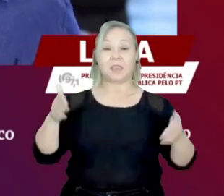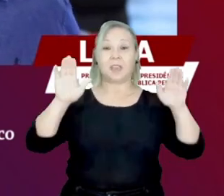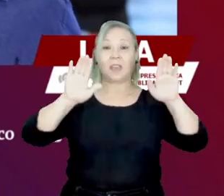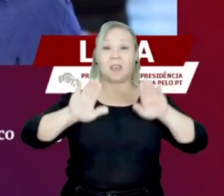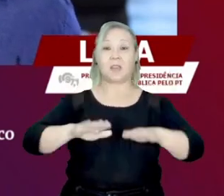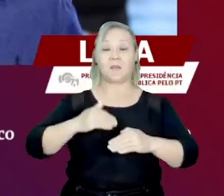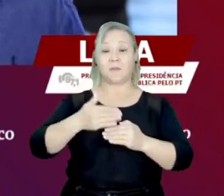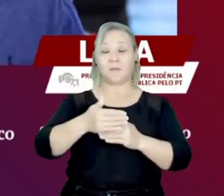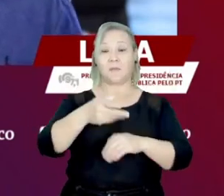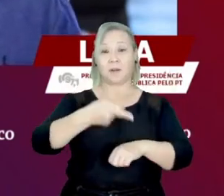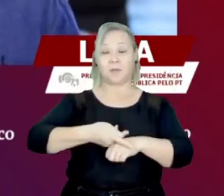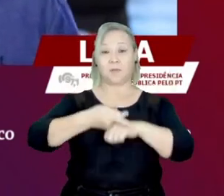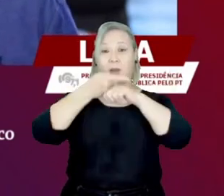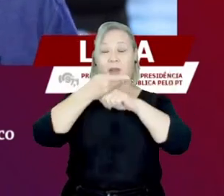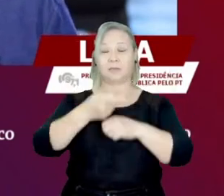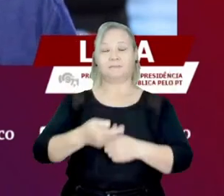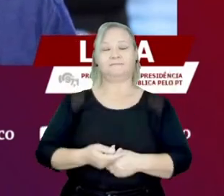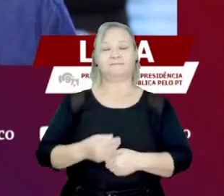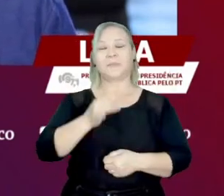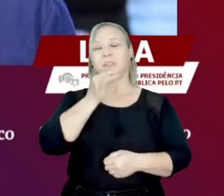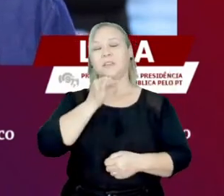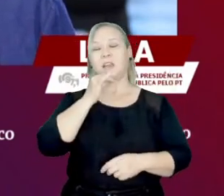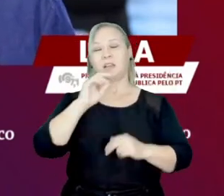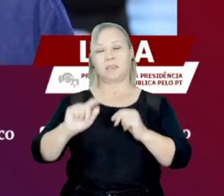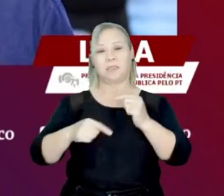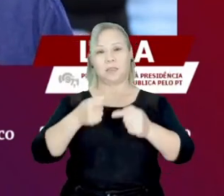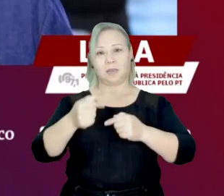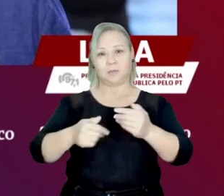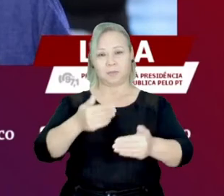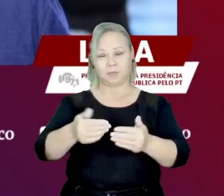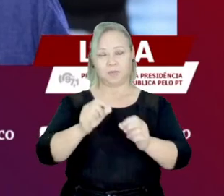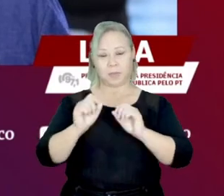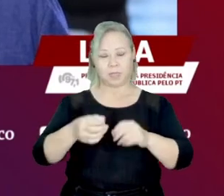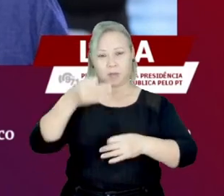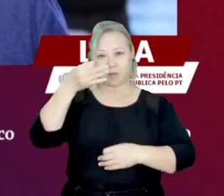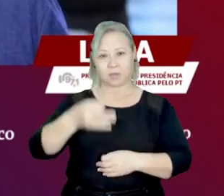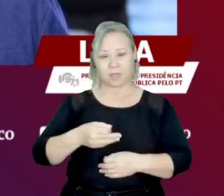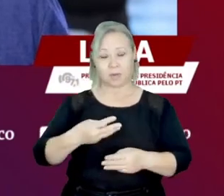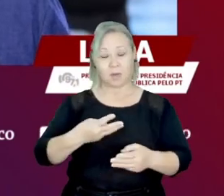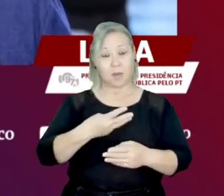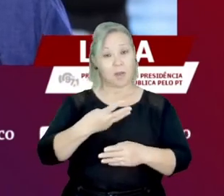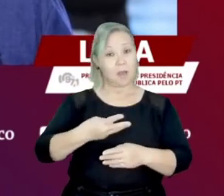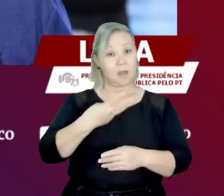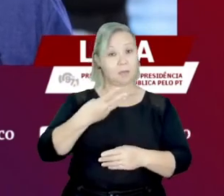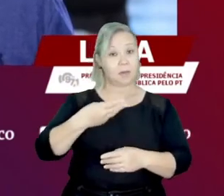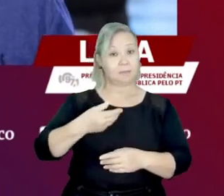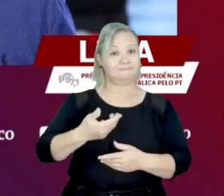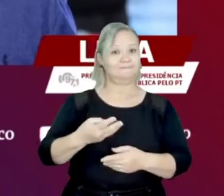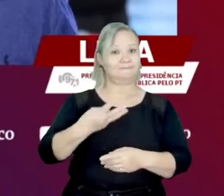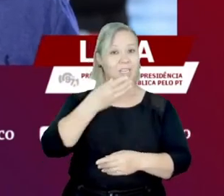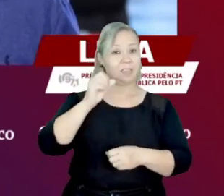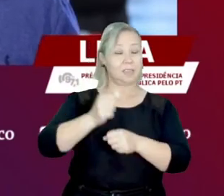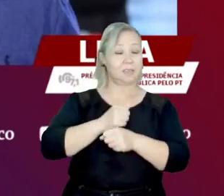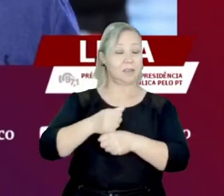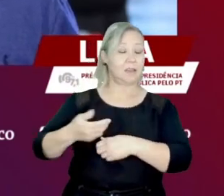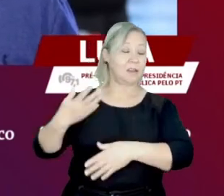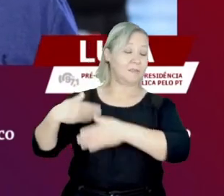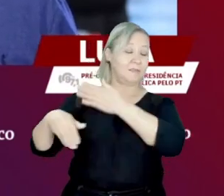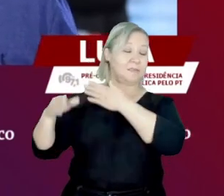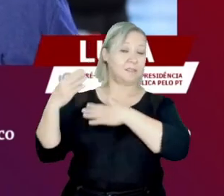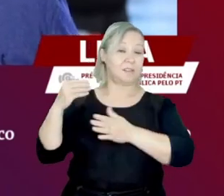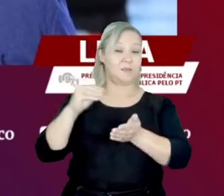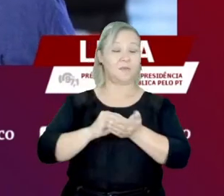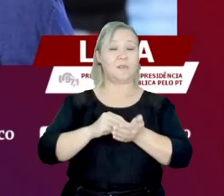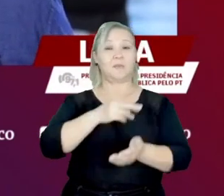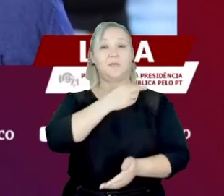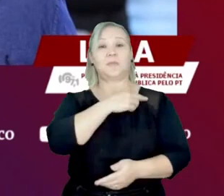governantes, ela foi sendo desmontada. Calil, Alexandre Calil. O Calil é uma